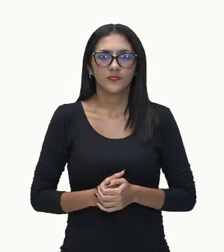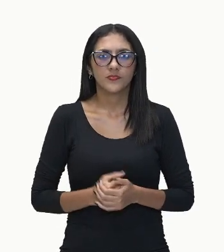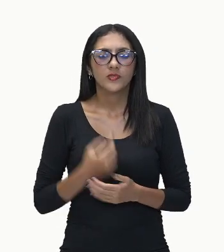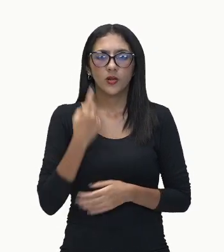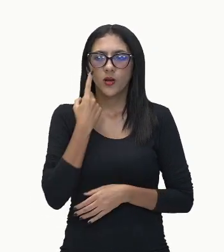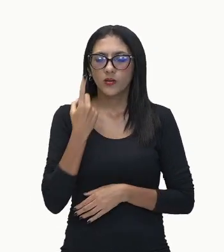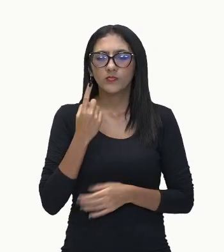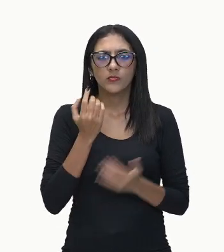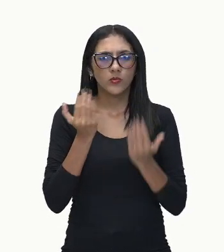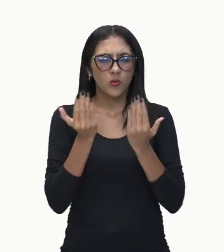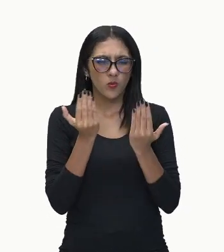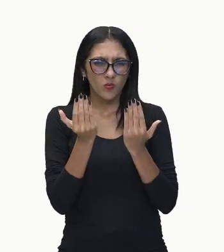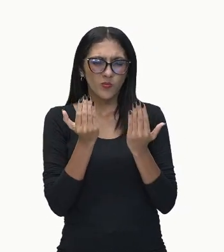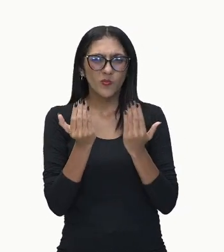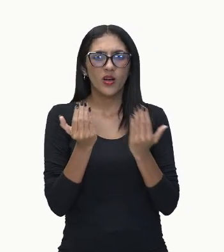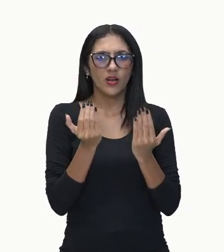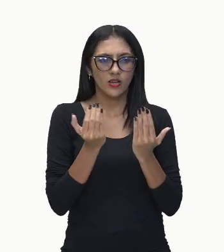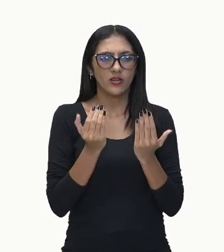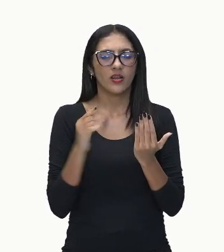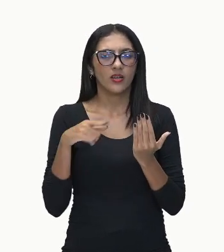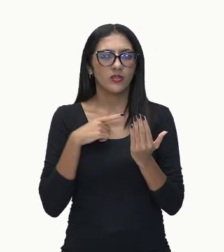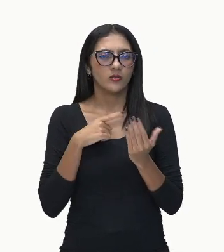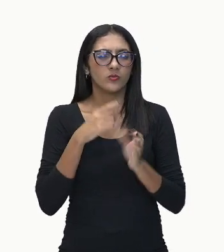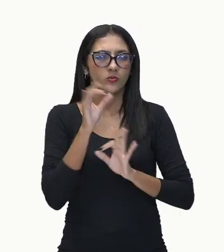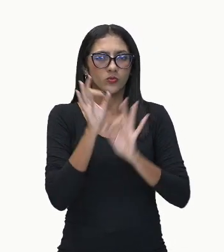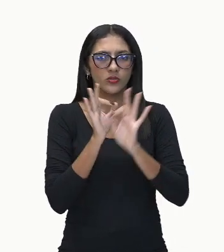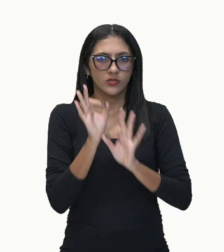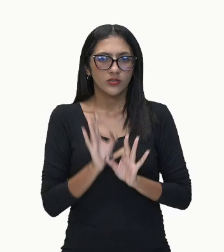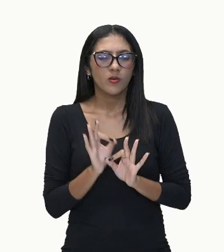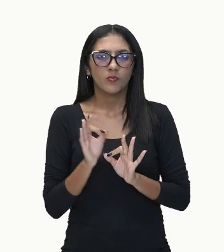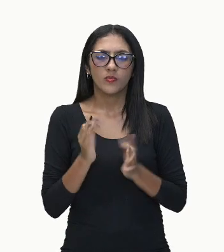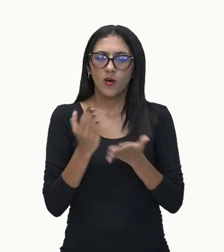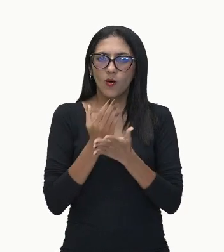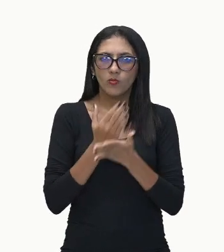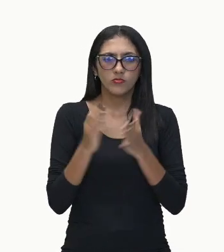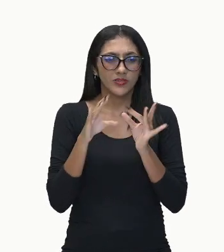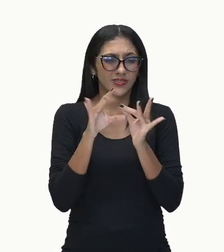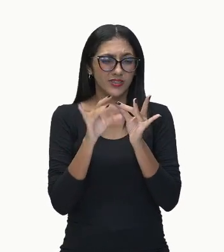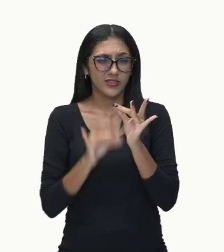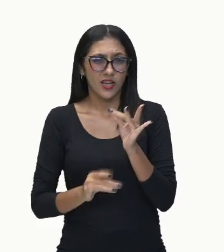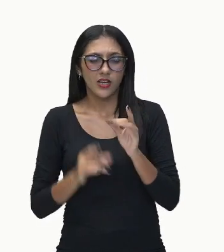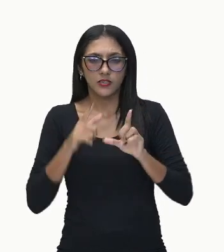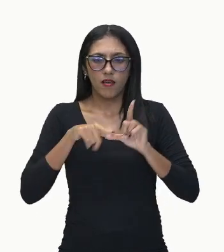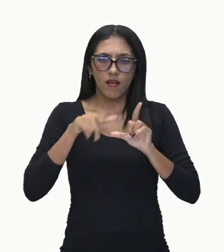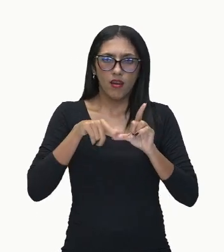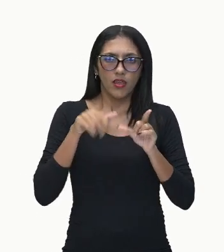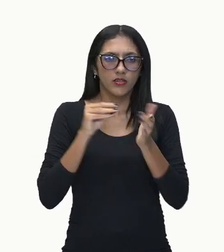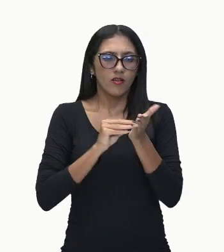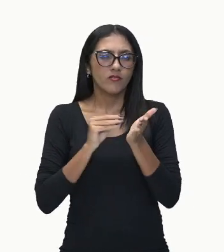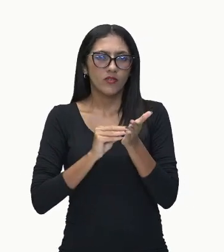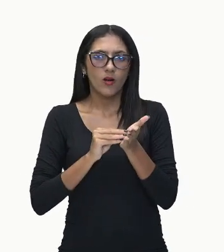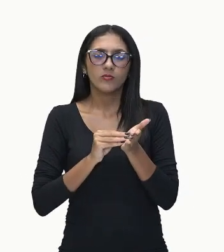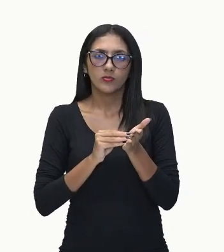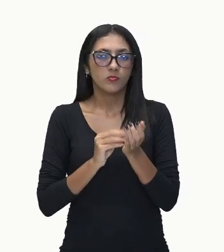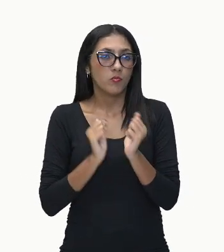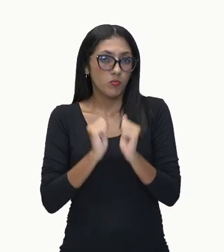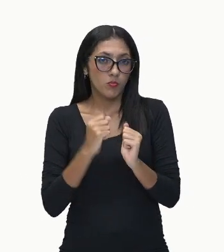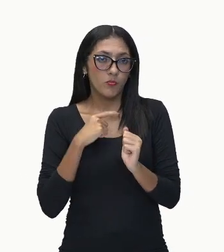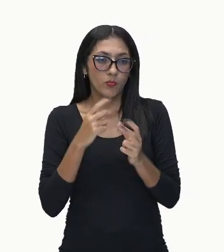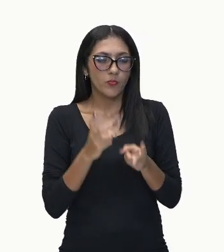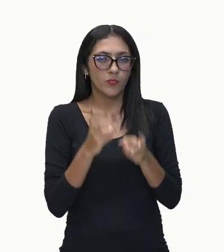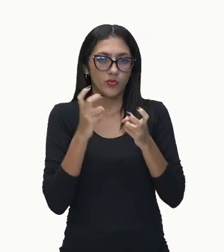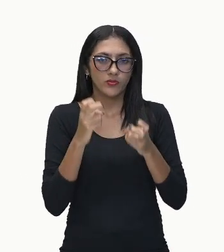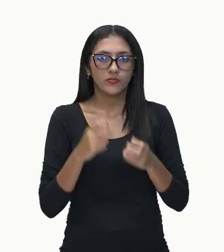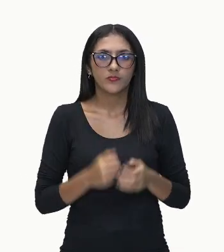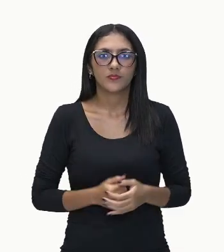a álgebra linear é bem pequen são detalhes que você tem que observar para poder e perceber o que nós estamos fazendo aqui ó então